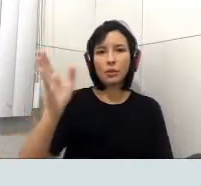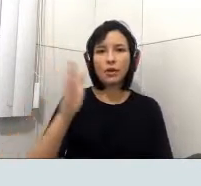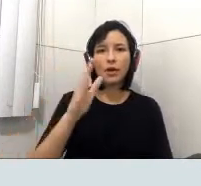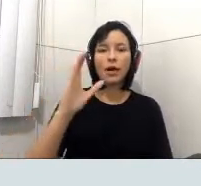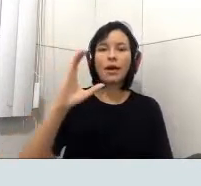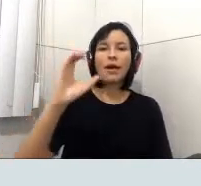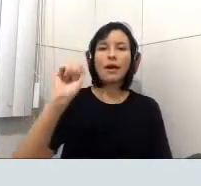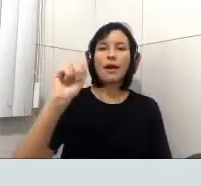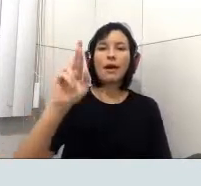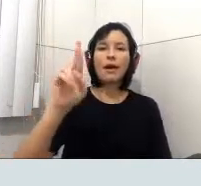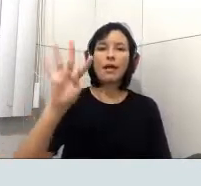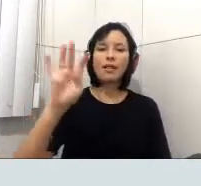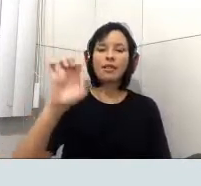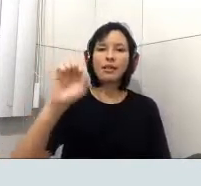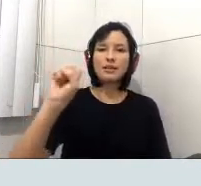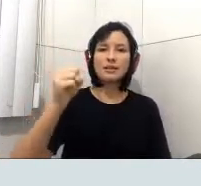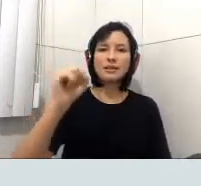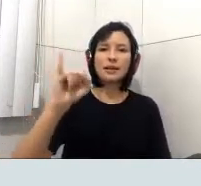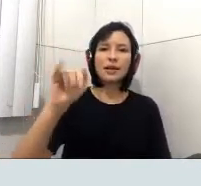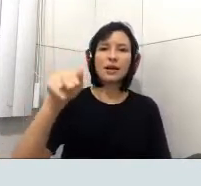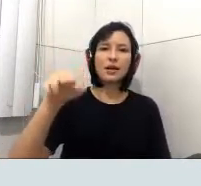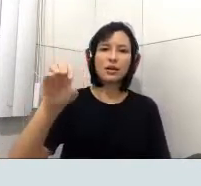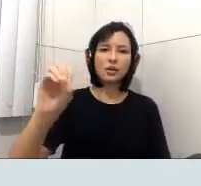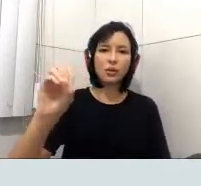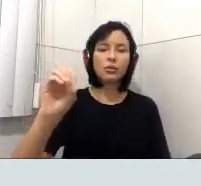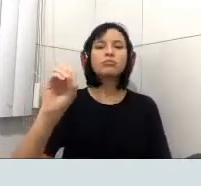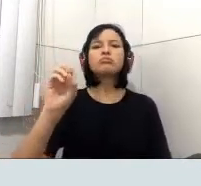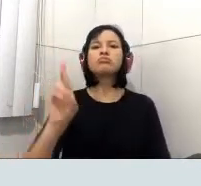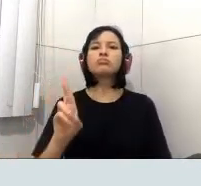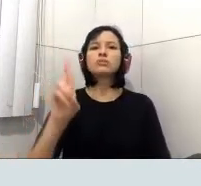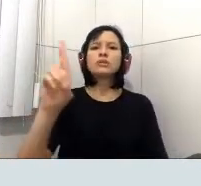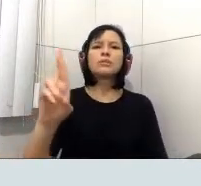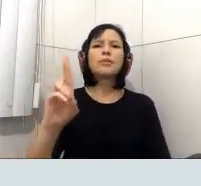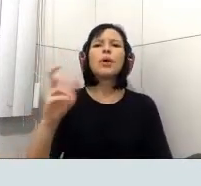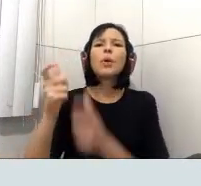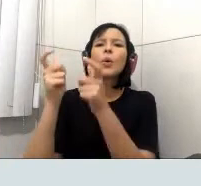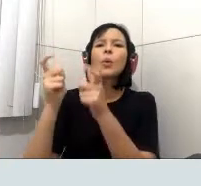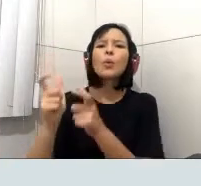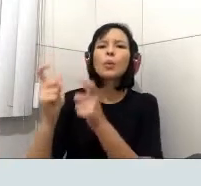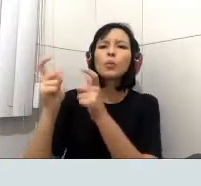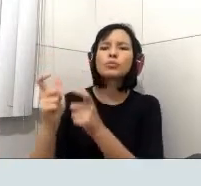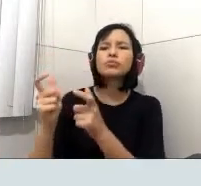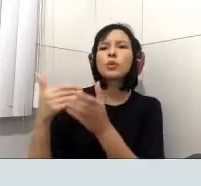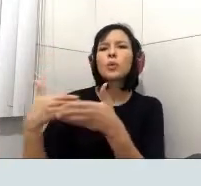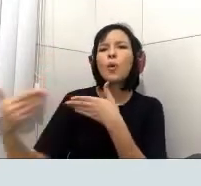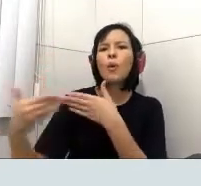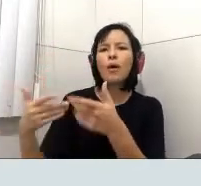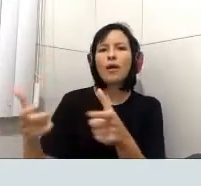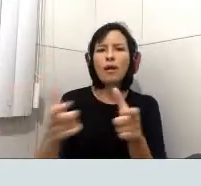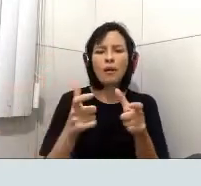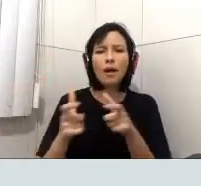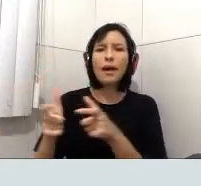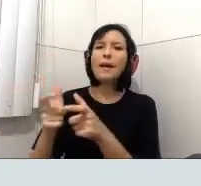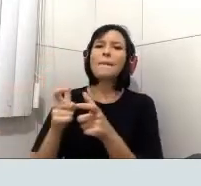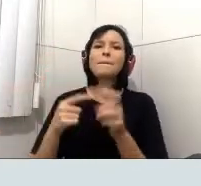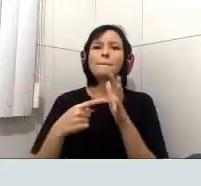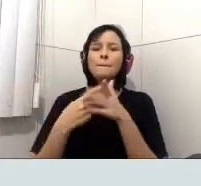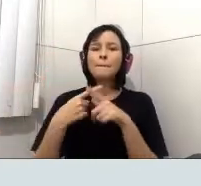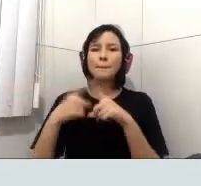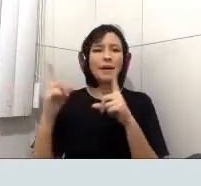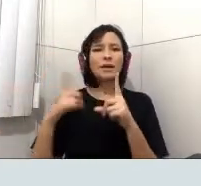não tem uma forma muito boa de representar onde ele está. Ele está em qualquer espaço, mas ele não possui dimensão.